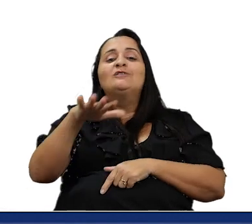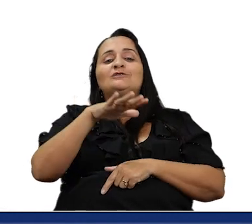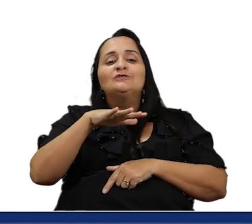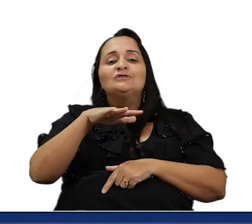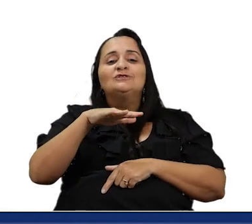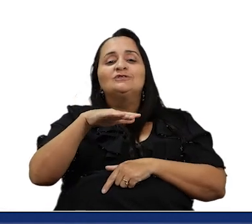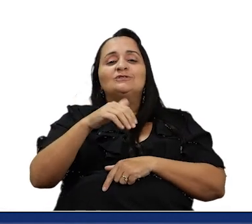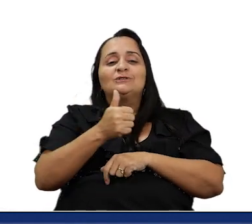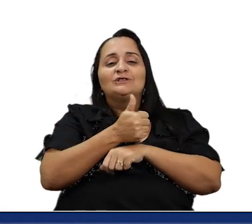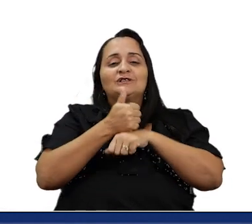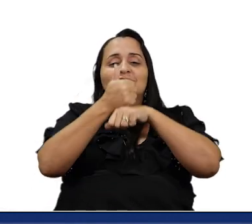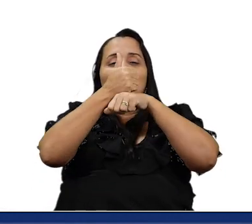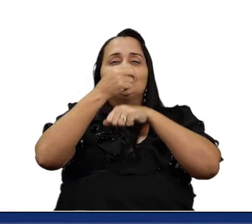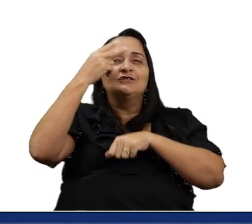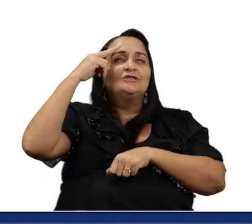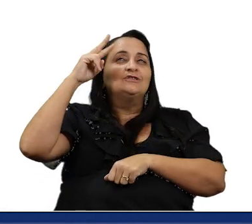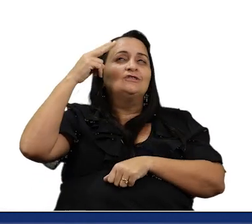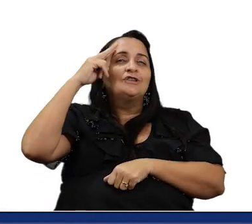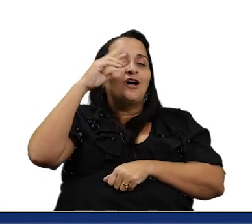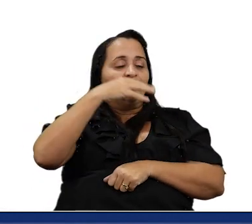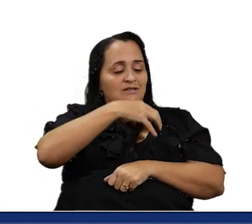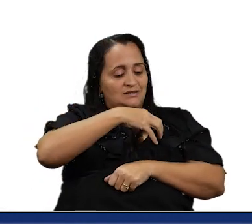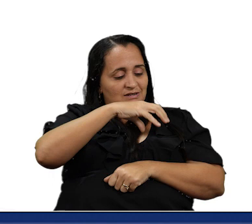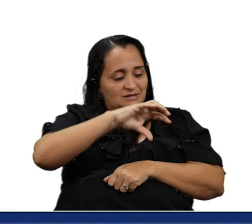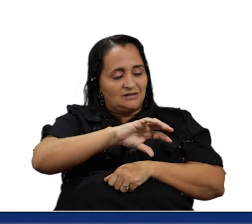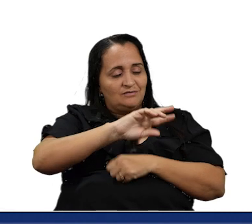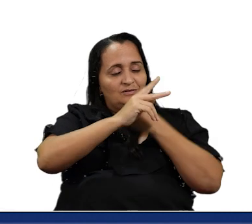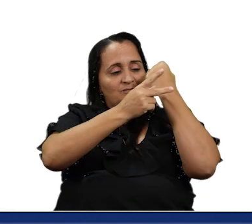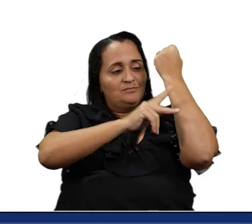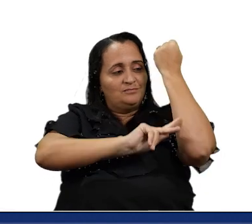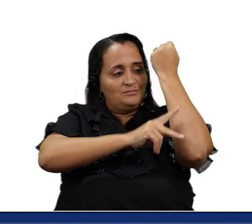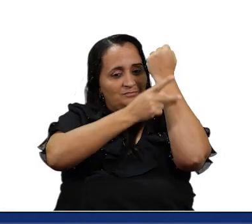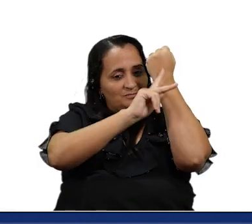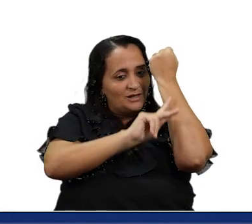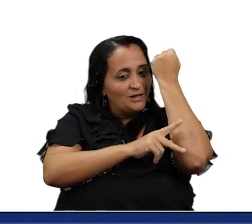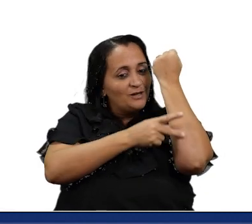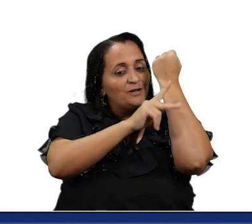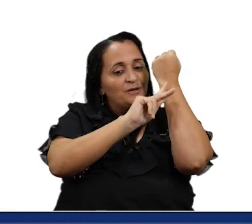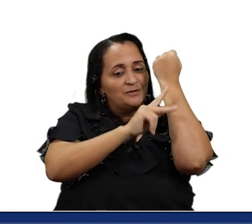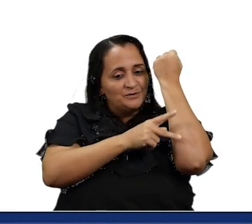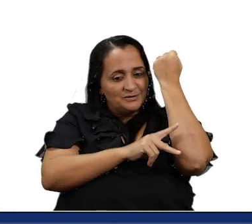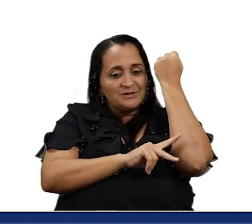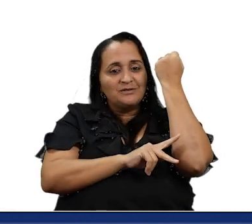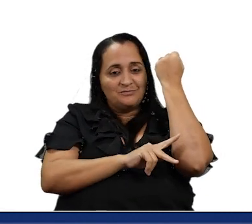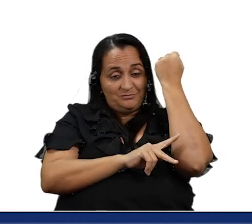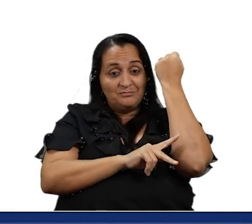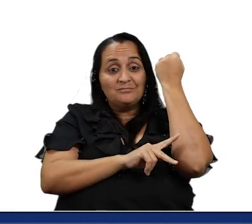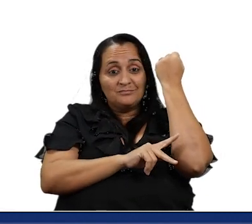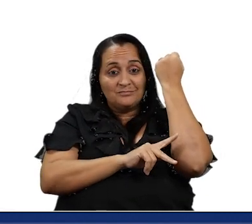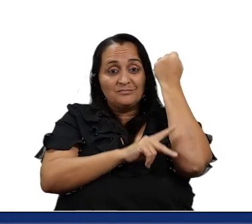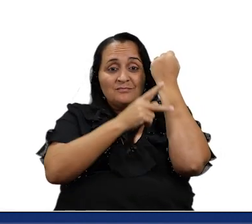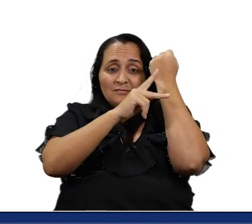de Salvador, comumente conhecido como Pelourinho, né? Centro Histórico de